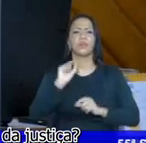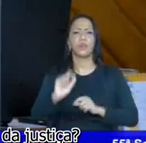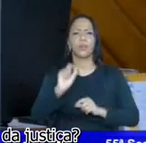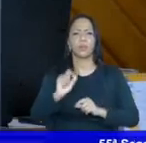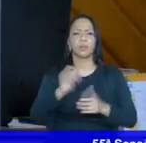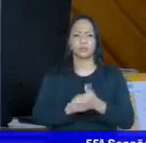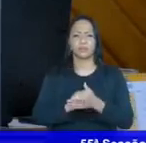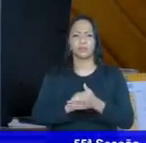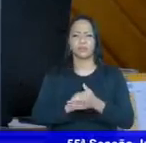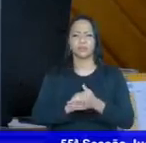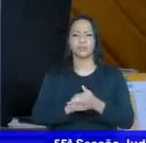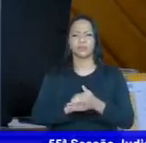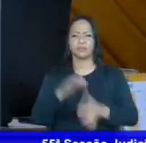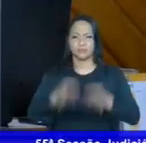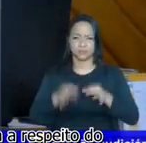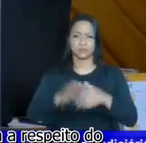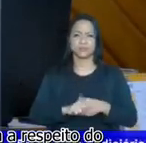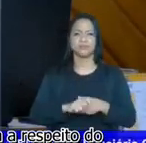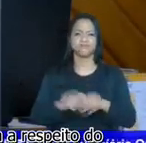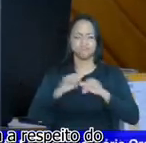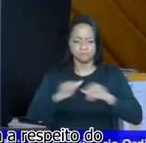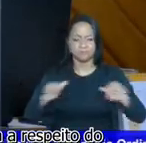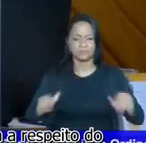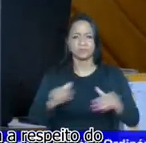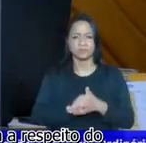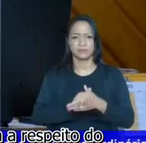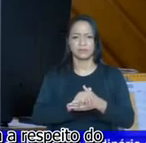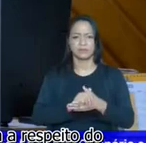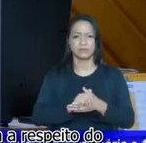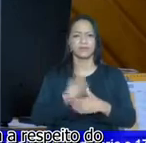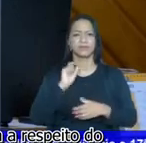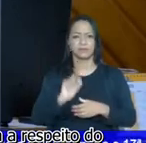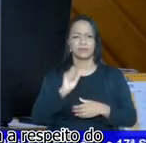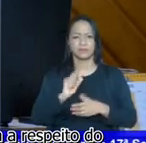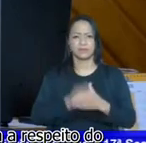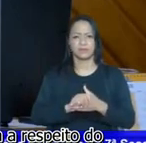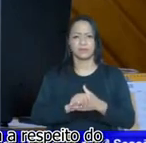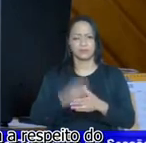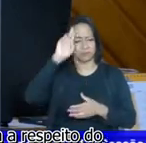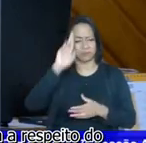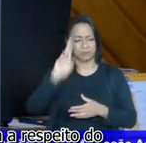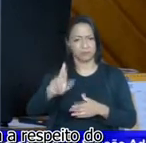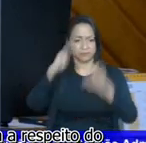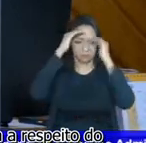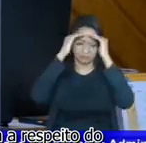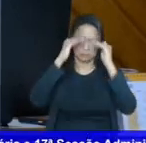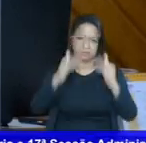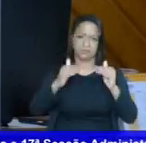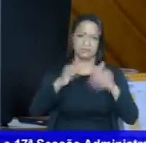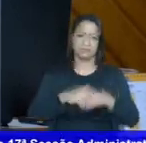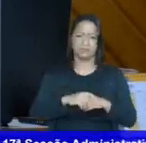é o símbolo da justiça. E digo isso em razão do que Vossa Excelência sempre narra a respeito